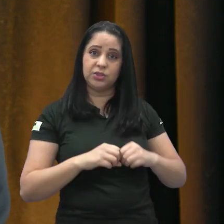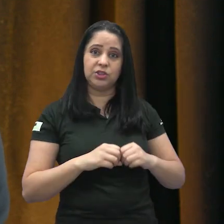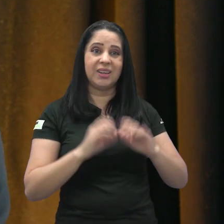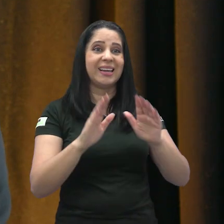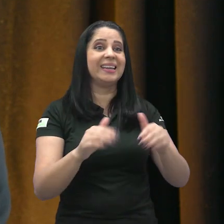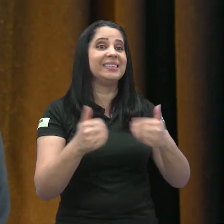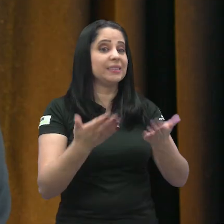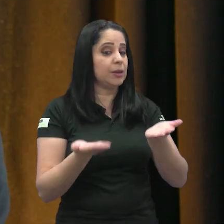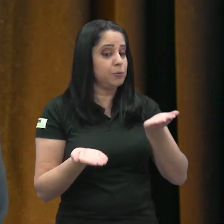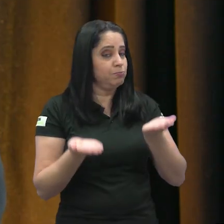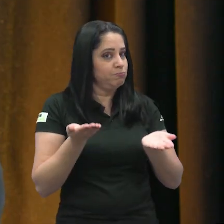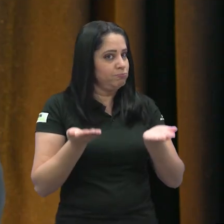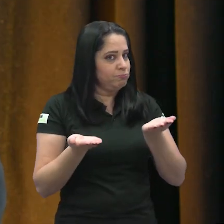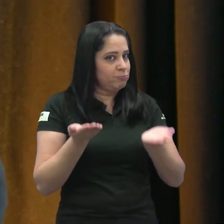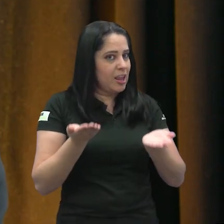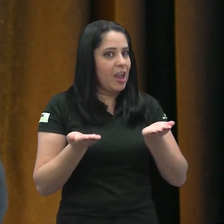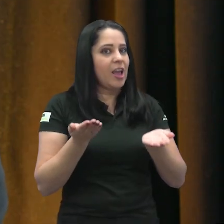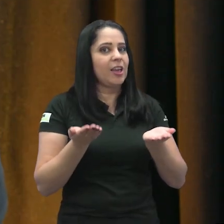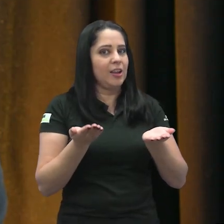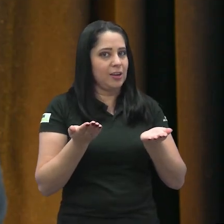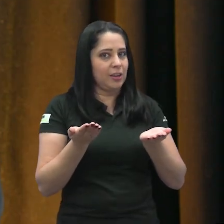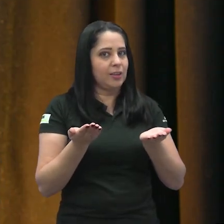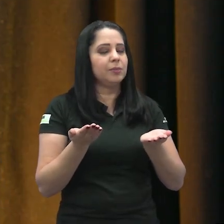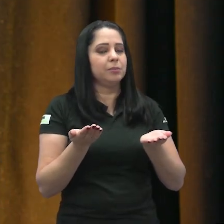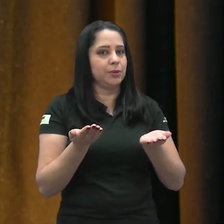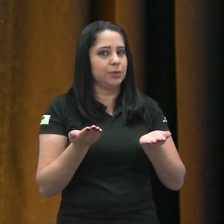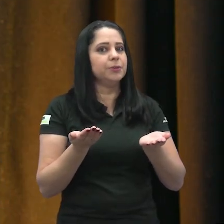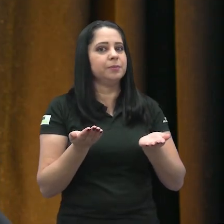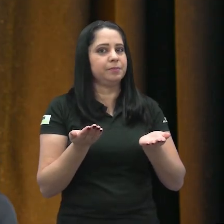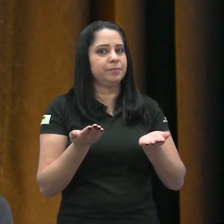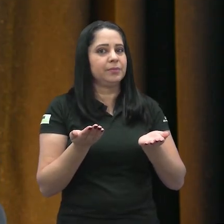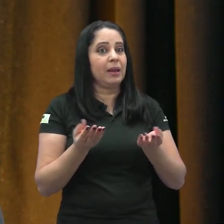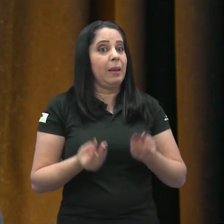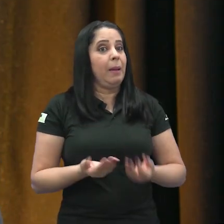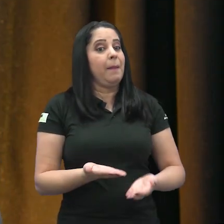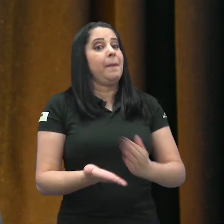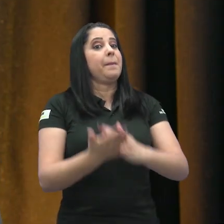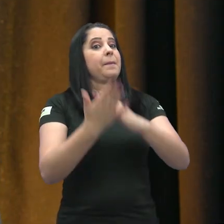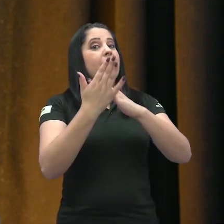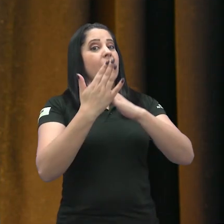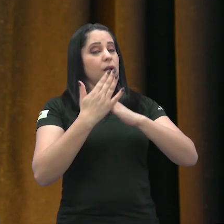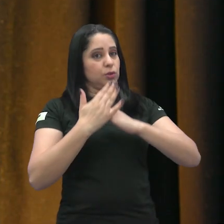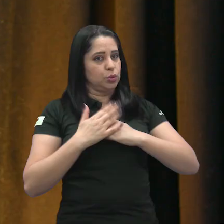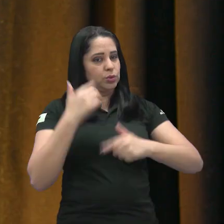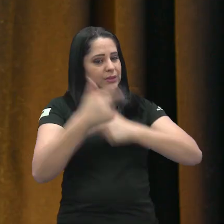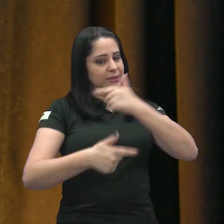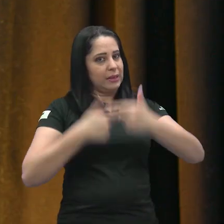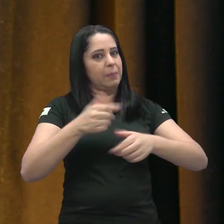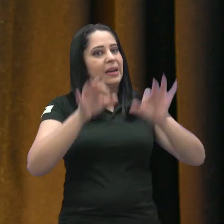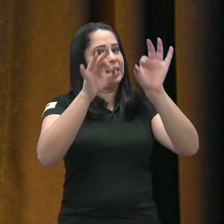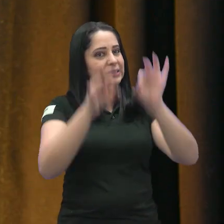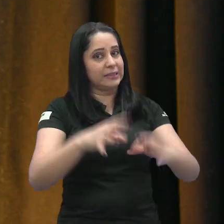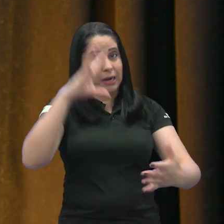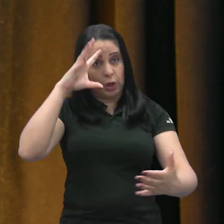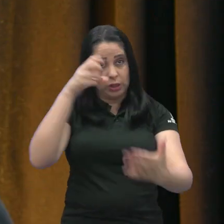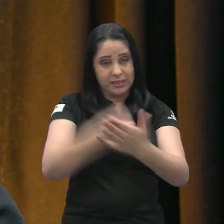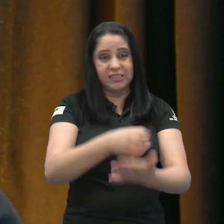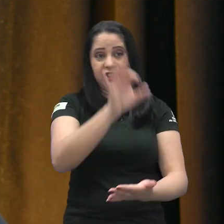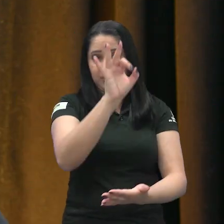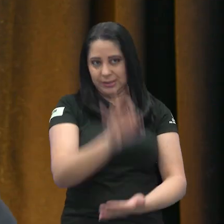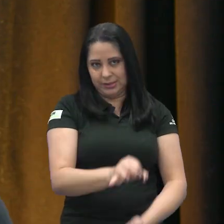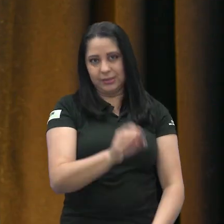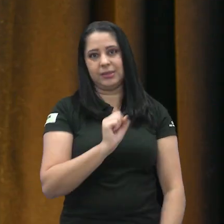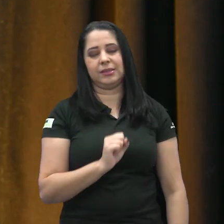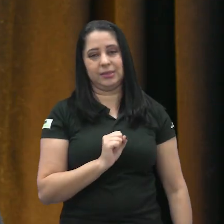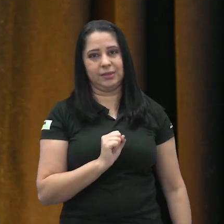eu falo que esse equilíbrio hoje te dá um bom resultado ali na frente. Um bom posicionamento. A